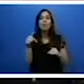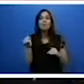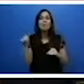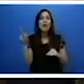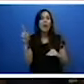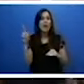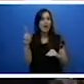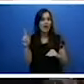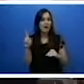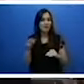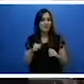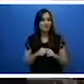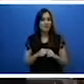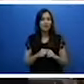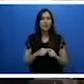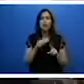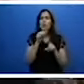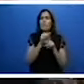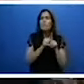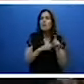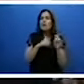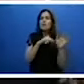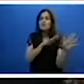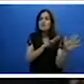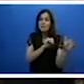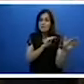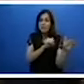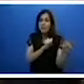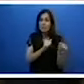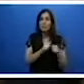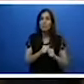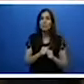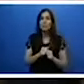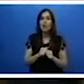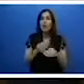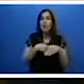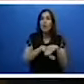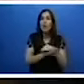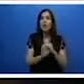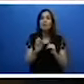R$ 57,80. No mês de setembro, conseguiu guardar